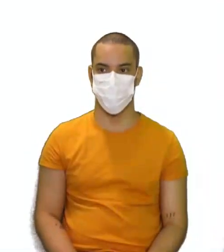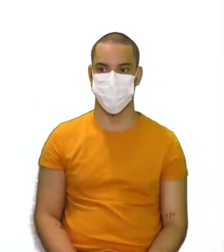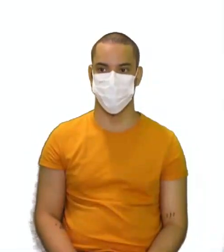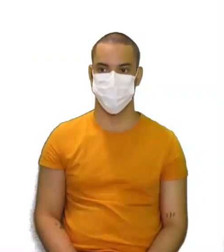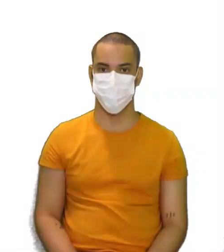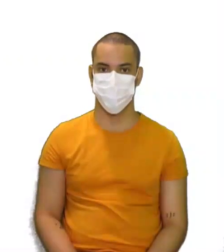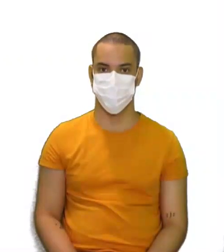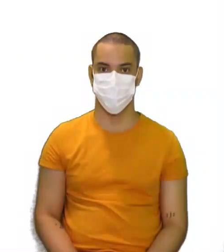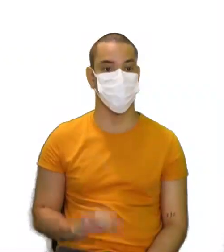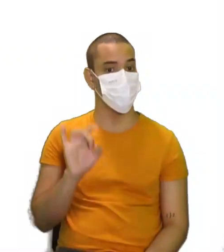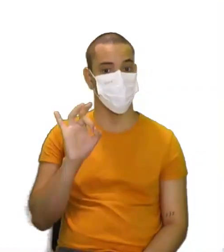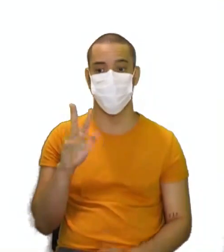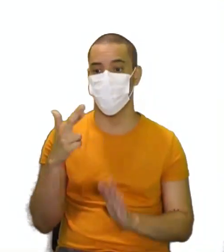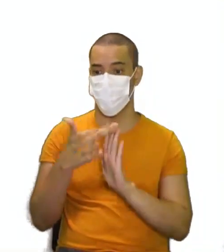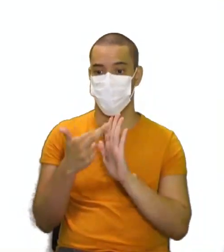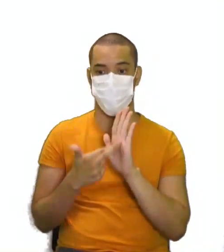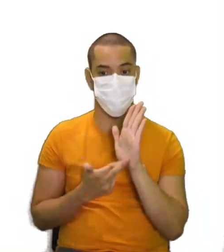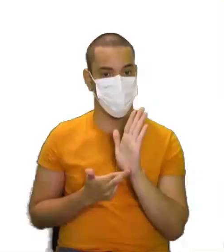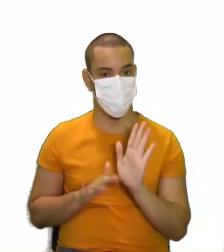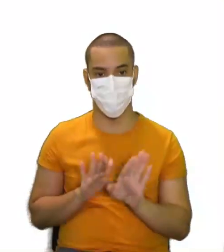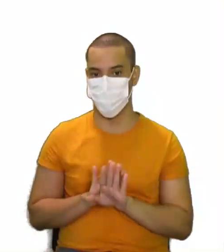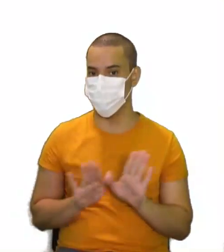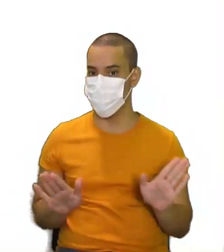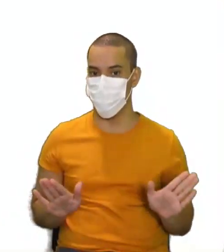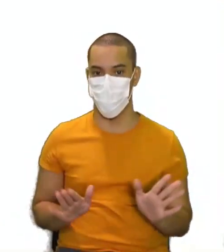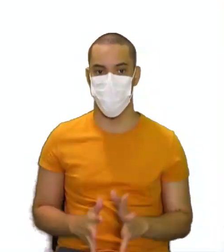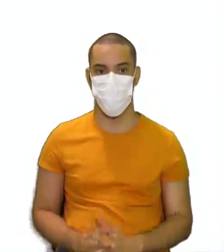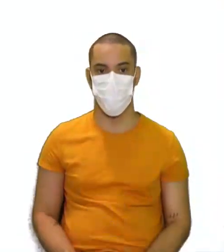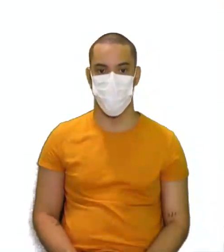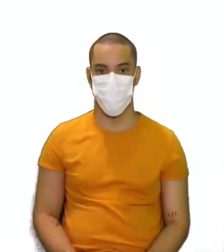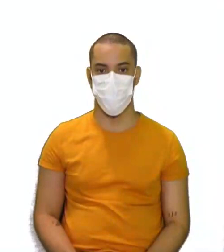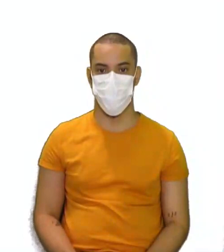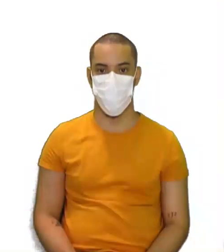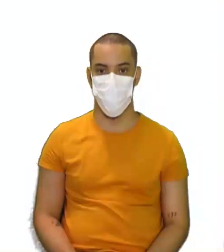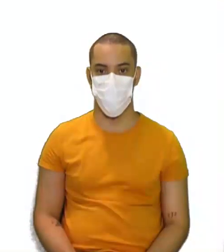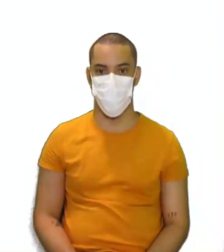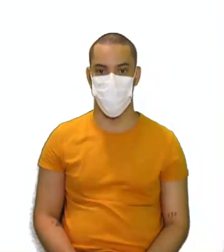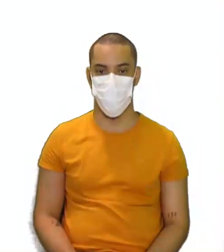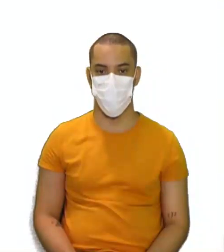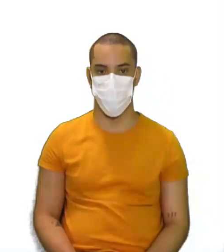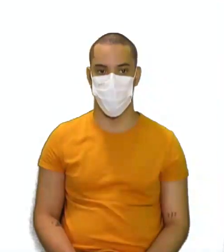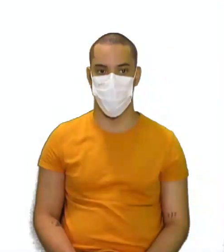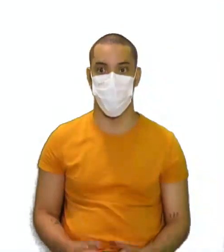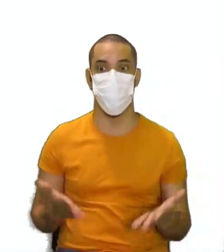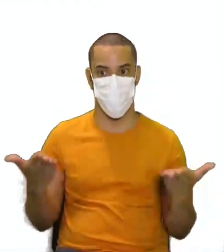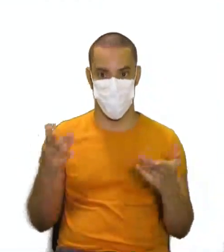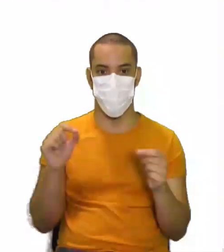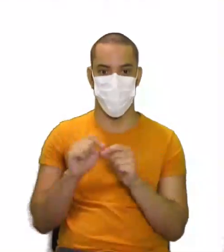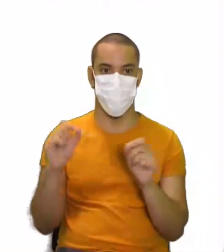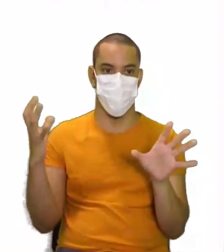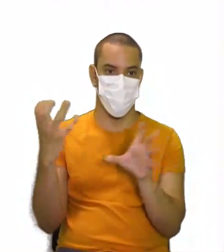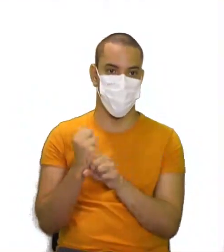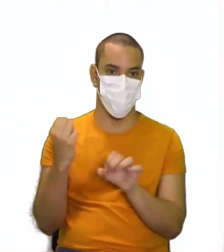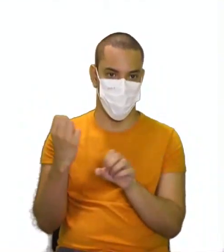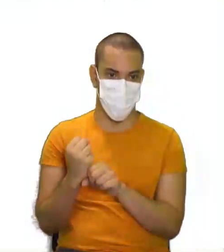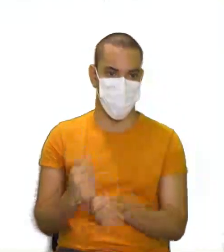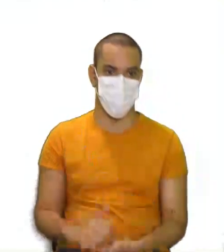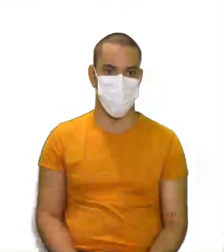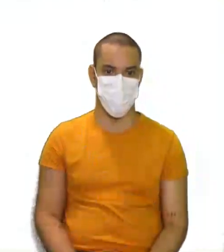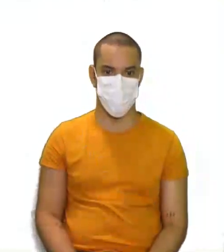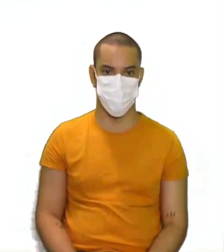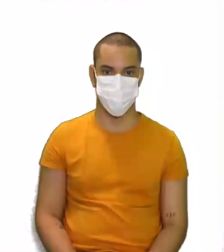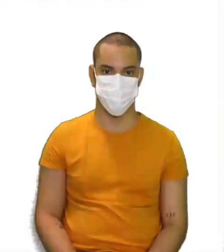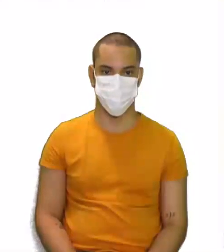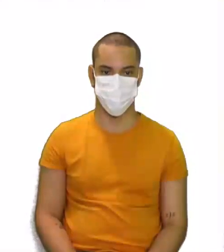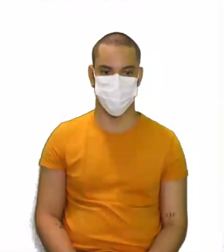Só regra, gente, só usando a regra da mão direita. Agora, nós vamos a um cálculo, né?